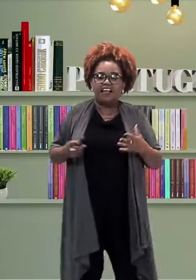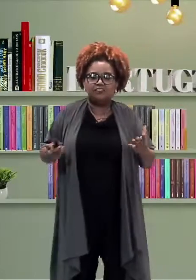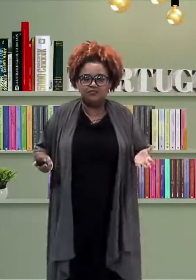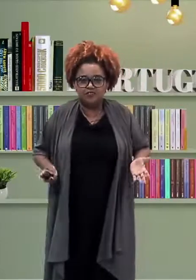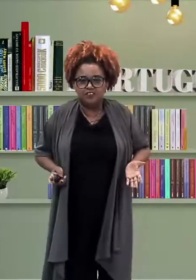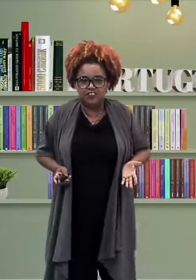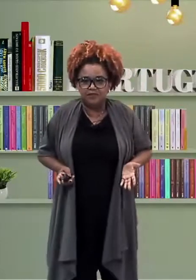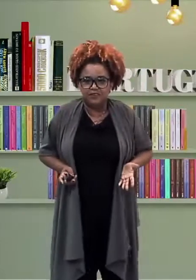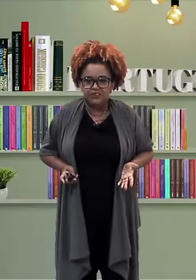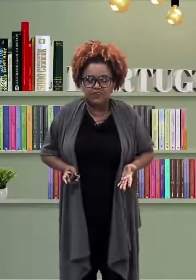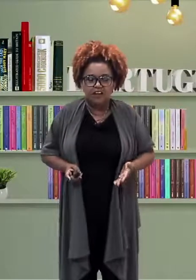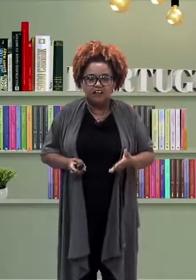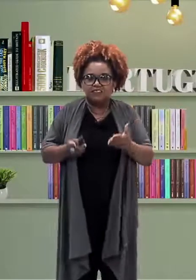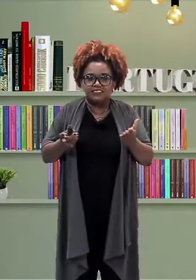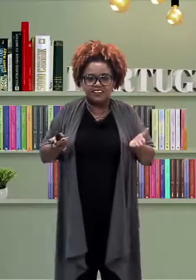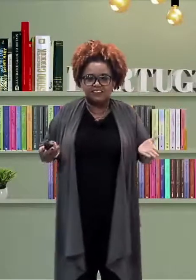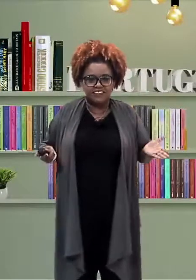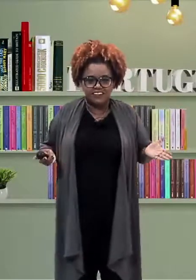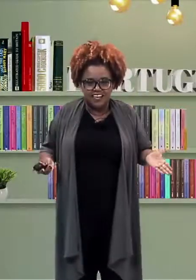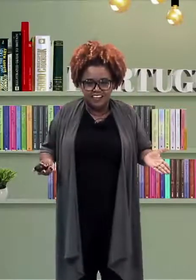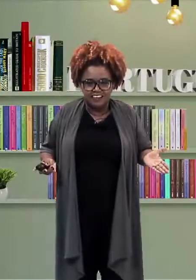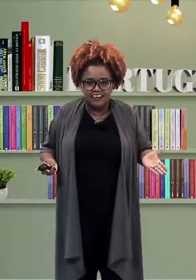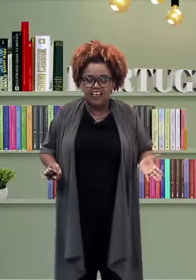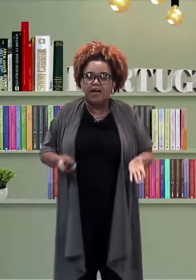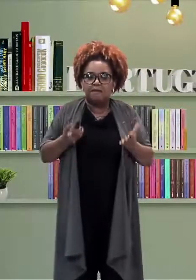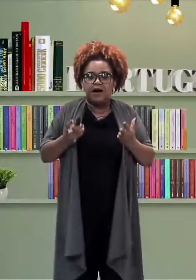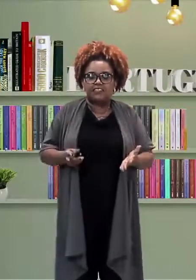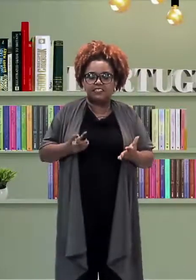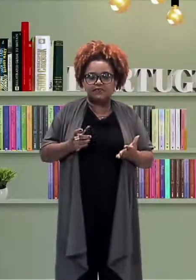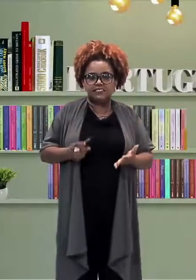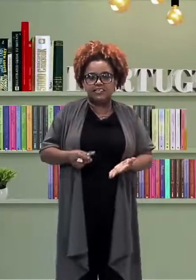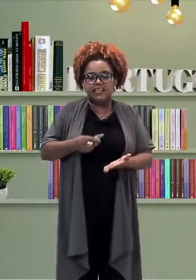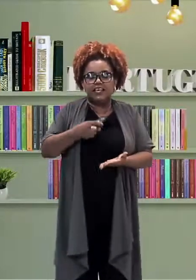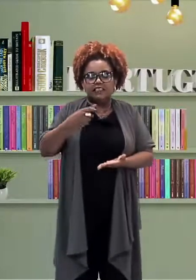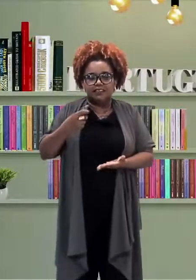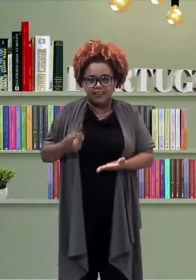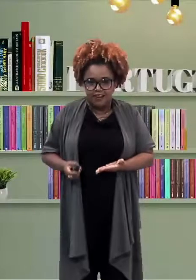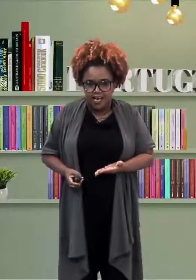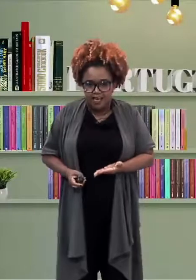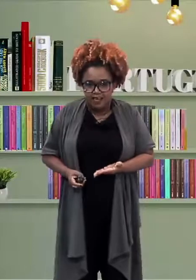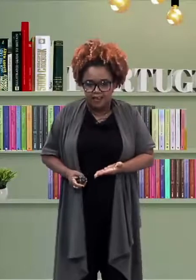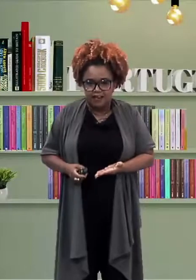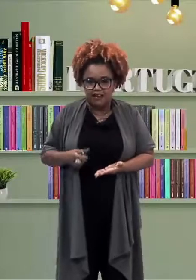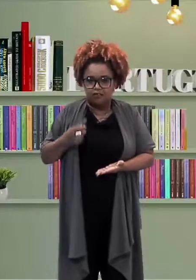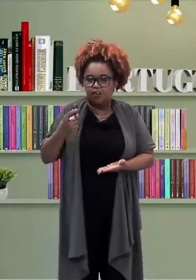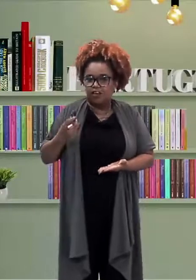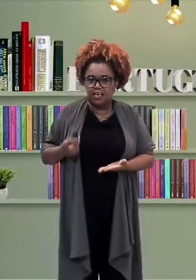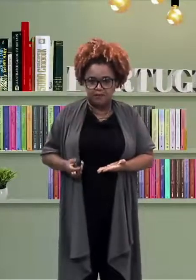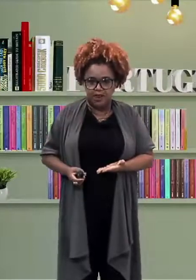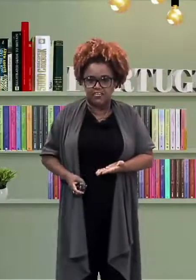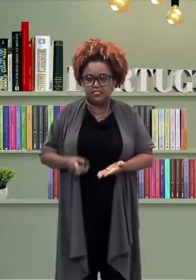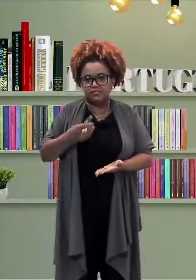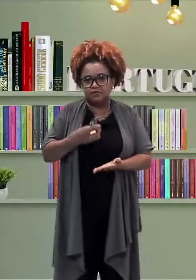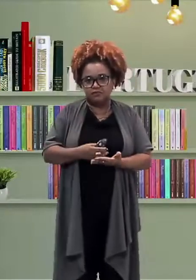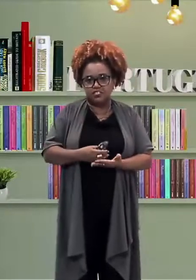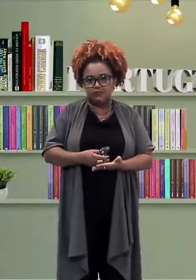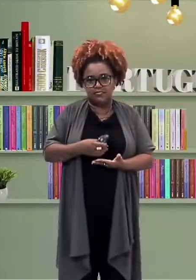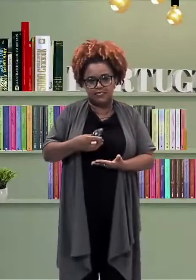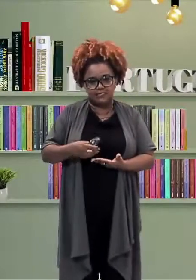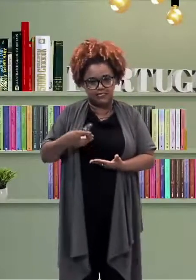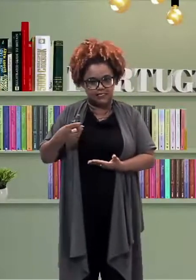um repertório diversificado de recursos coesivos, sim, sem inadequações, ou seja, ela